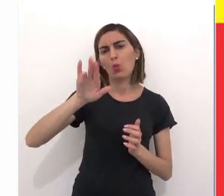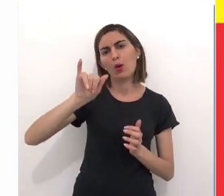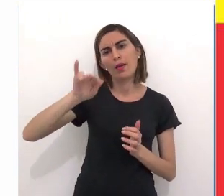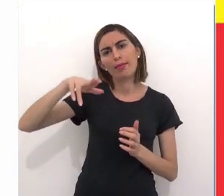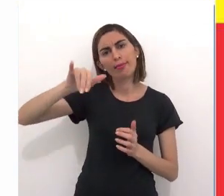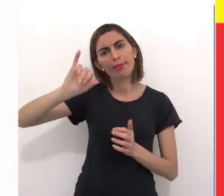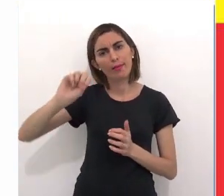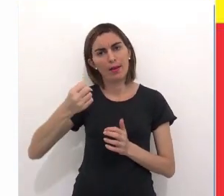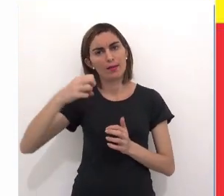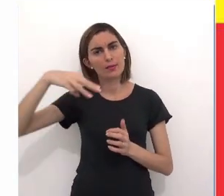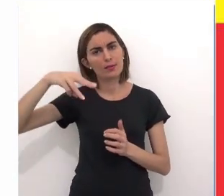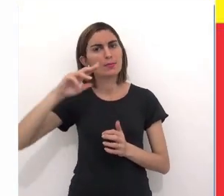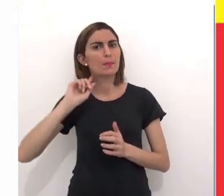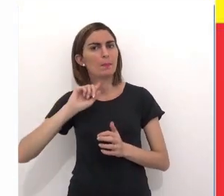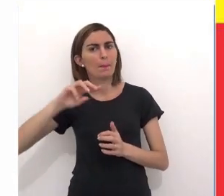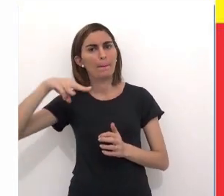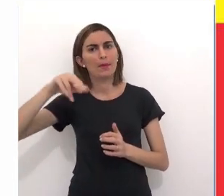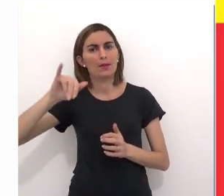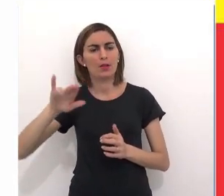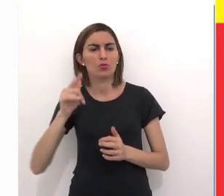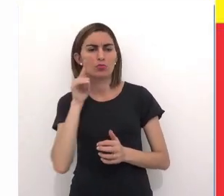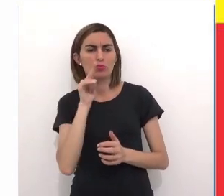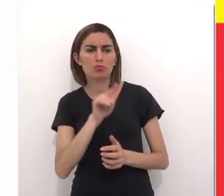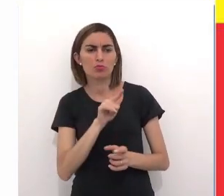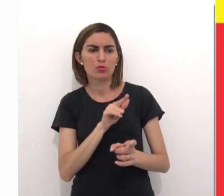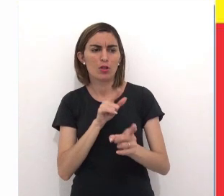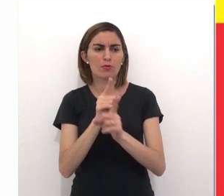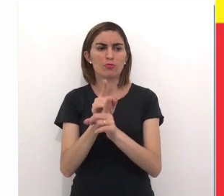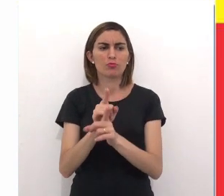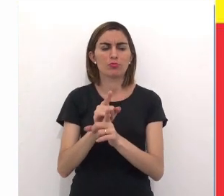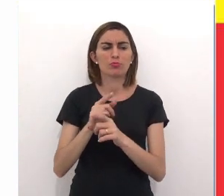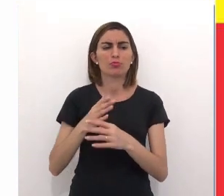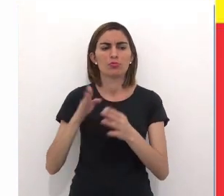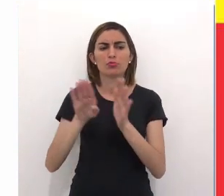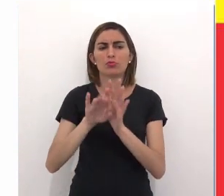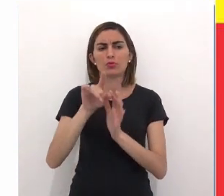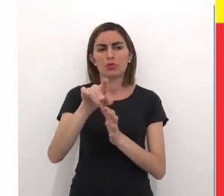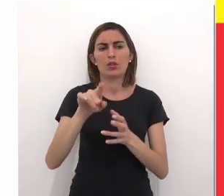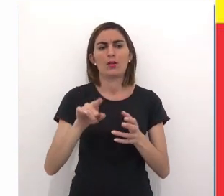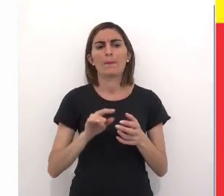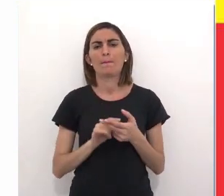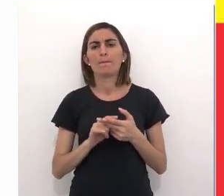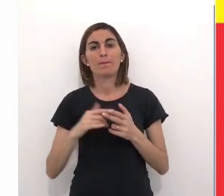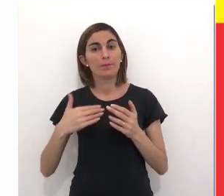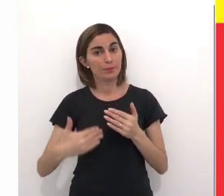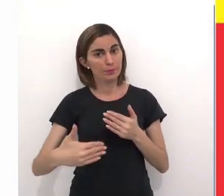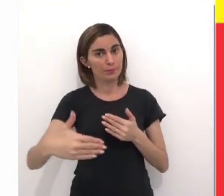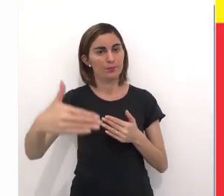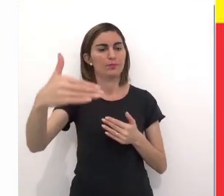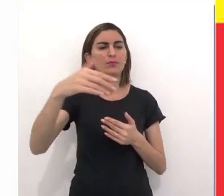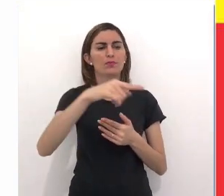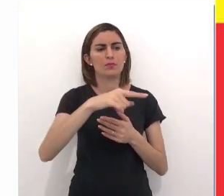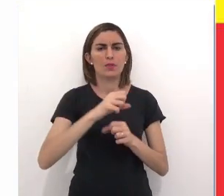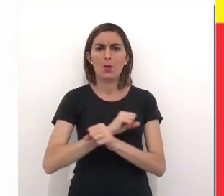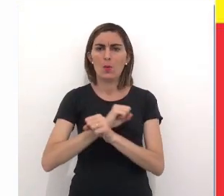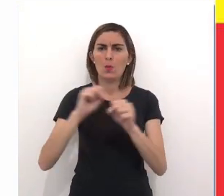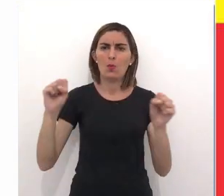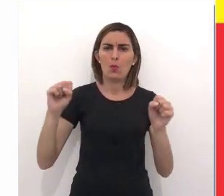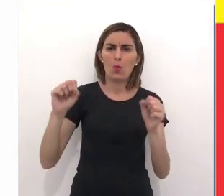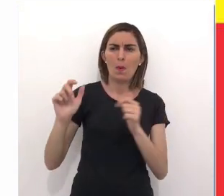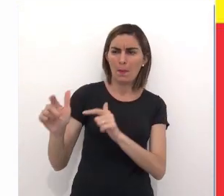conseguem sublevar a fortificação onde estava confinado e dali